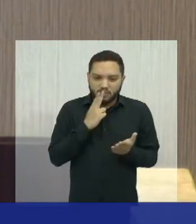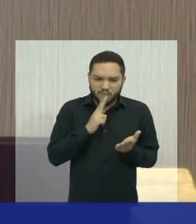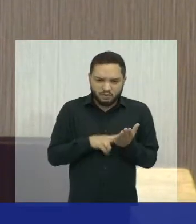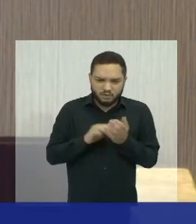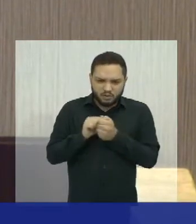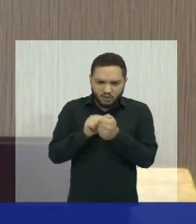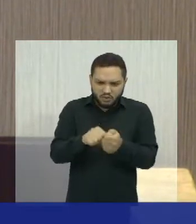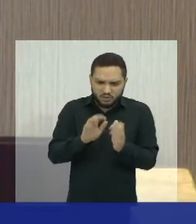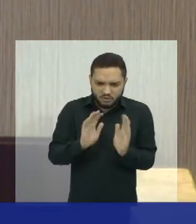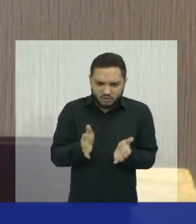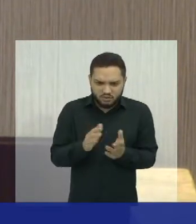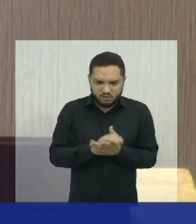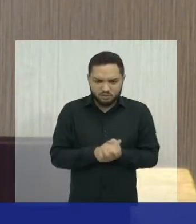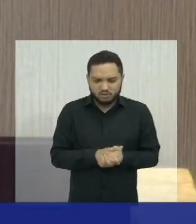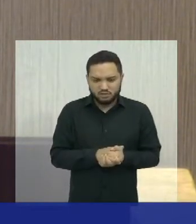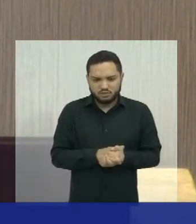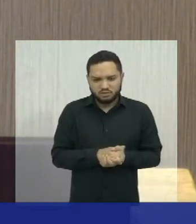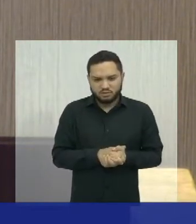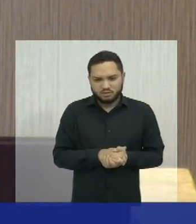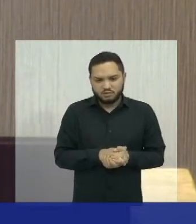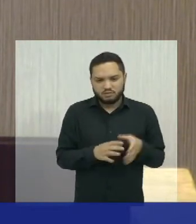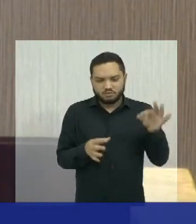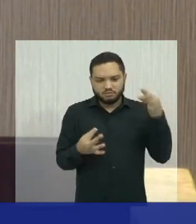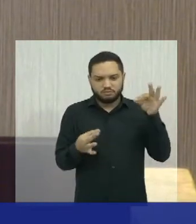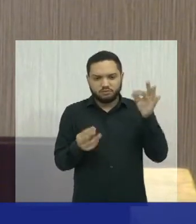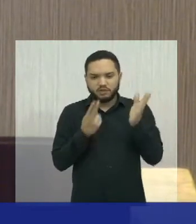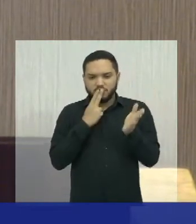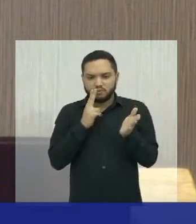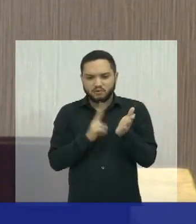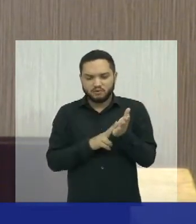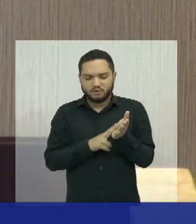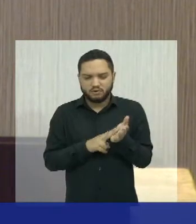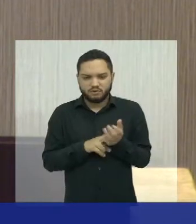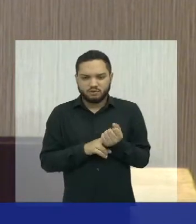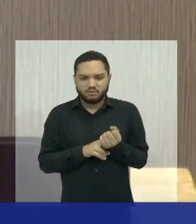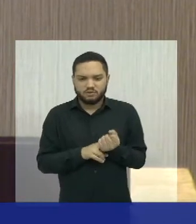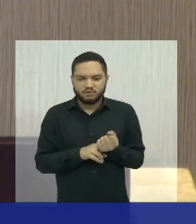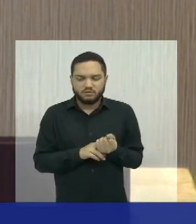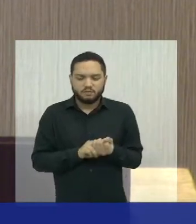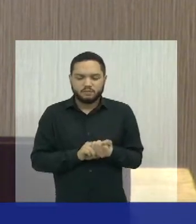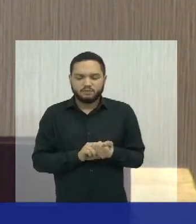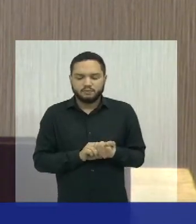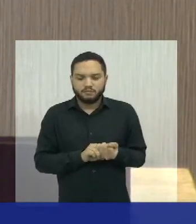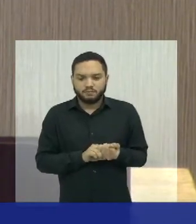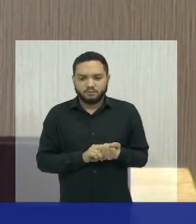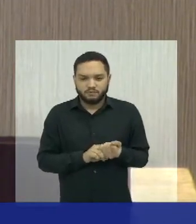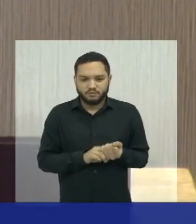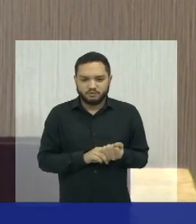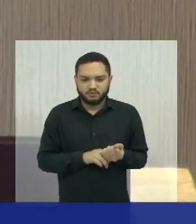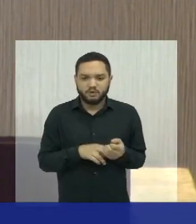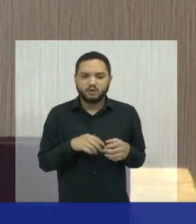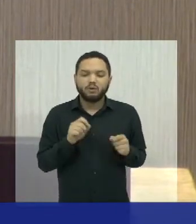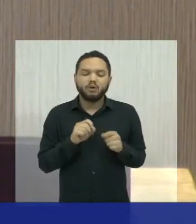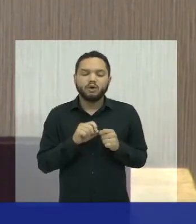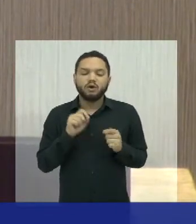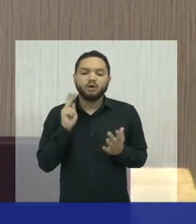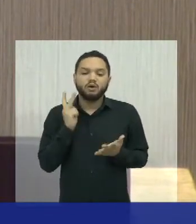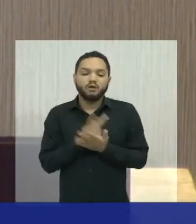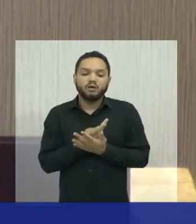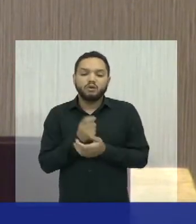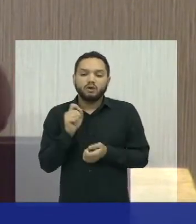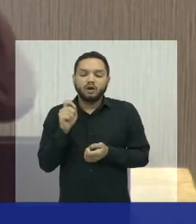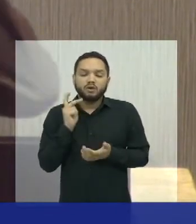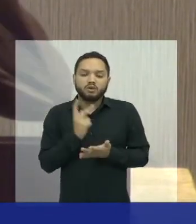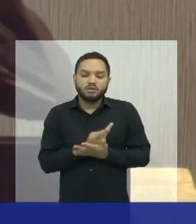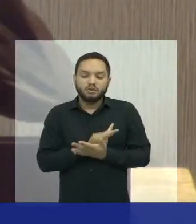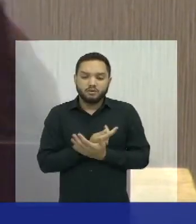vocês? Aqui, certo? Oi? Qual a situação? Qual a infração?